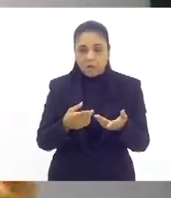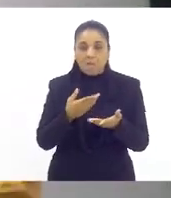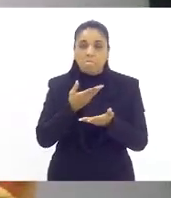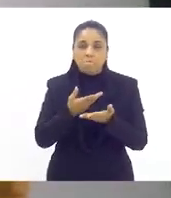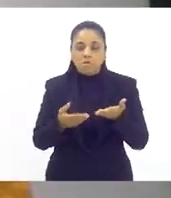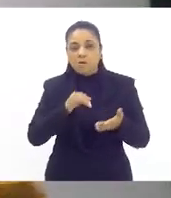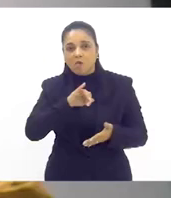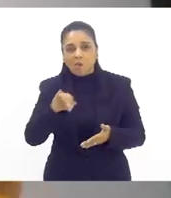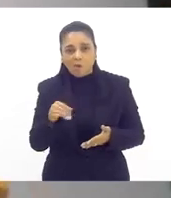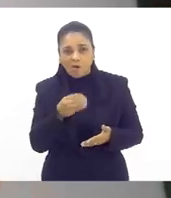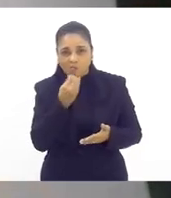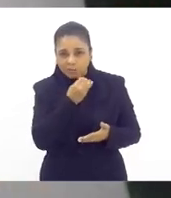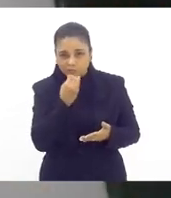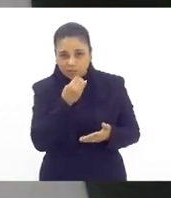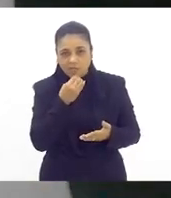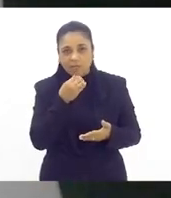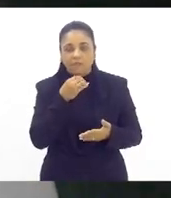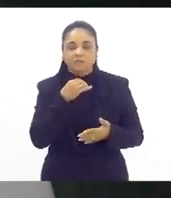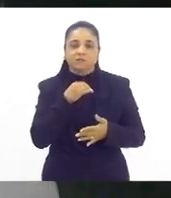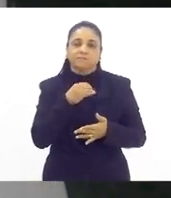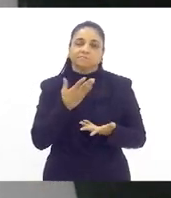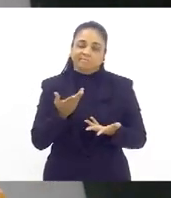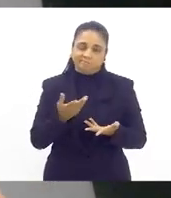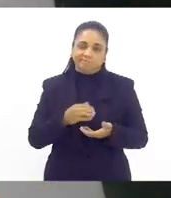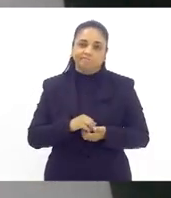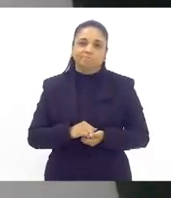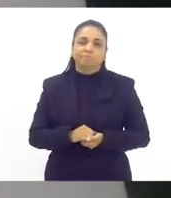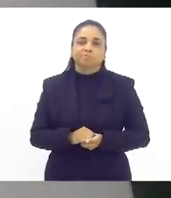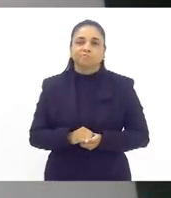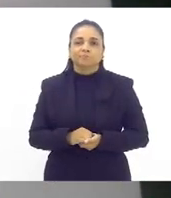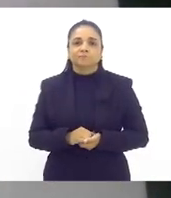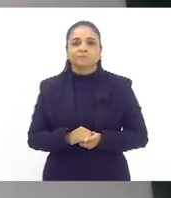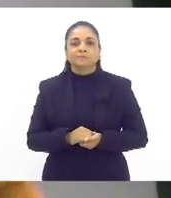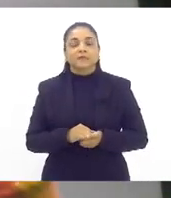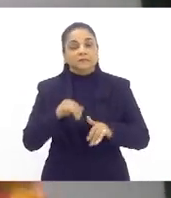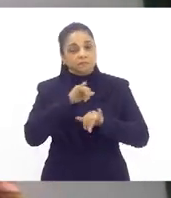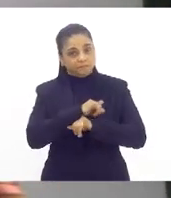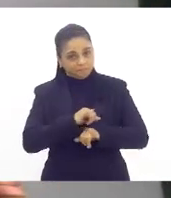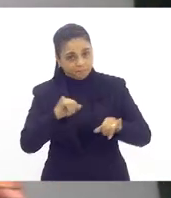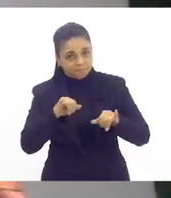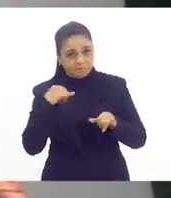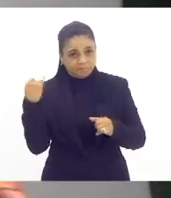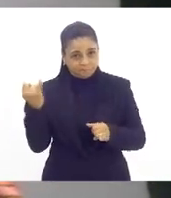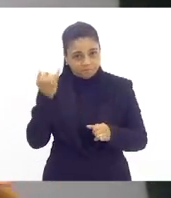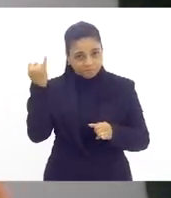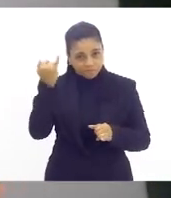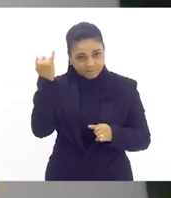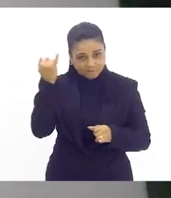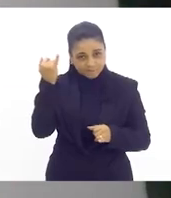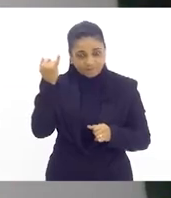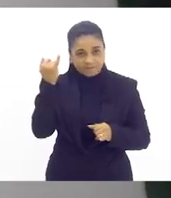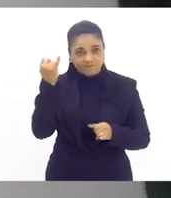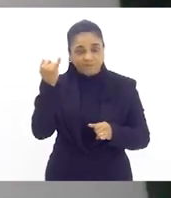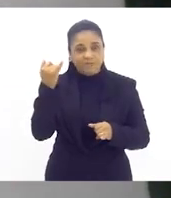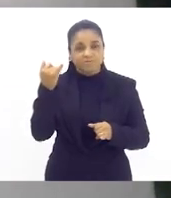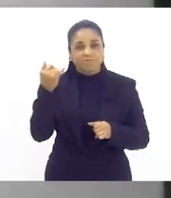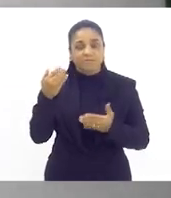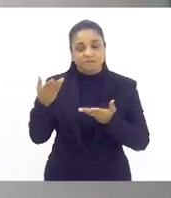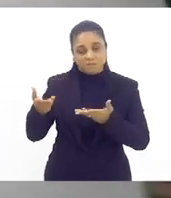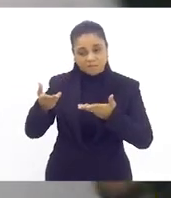oportunidade também de uma breve retrospectiva importante a gente dizer que a gente vai receber novamente